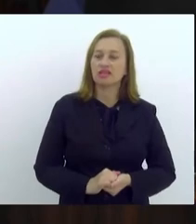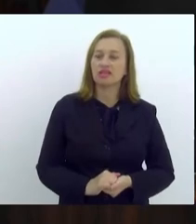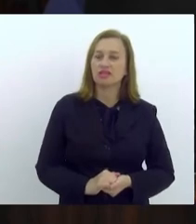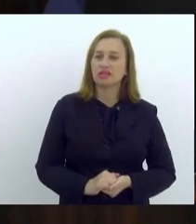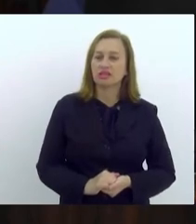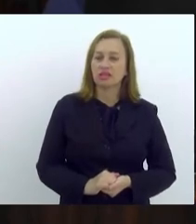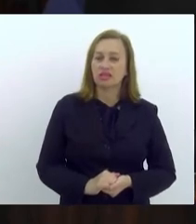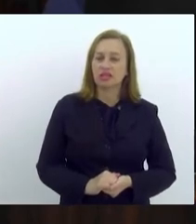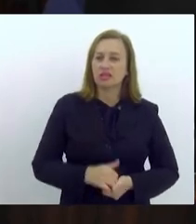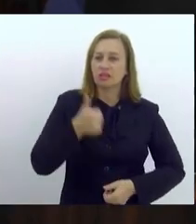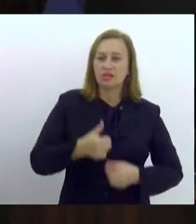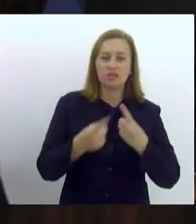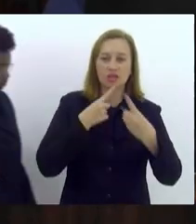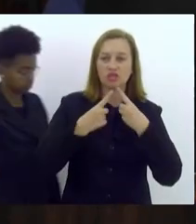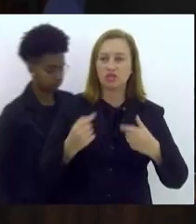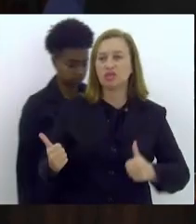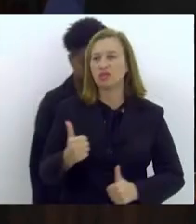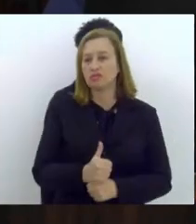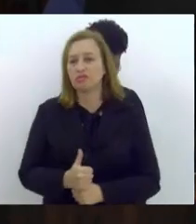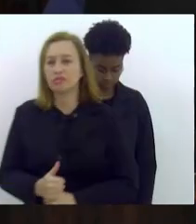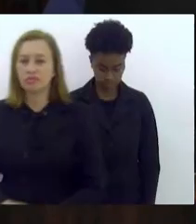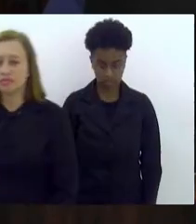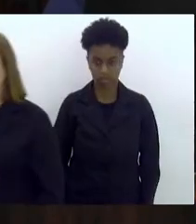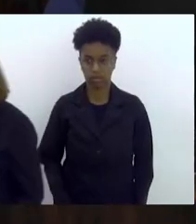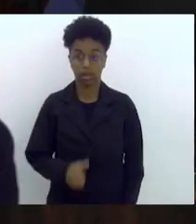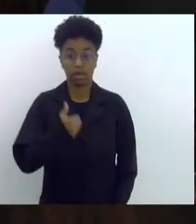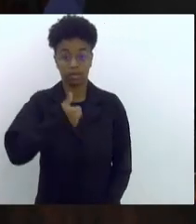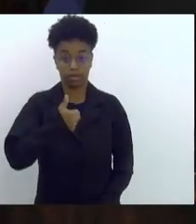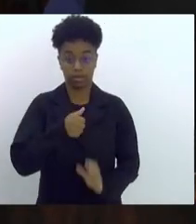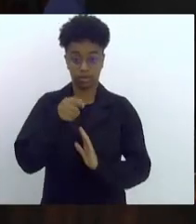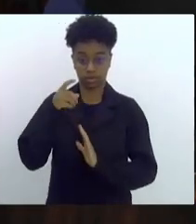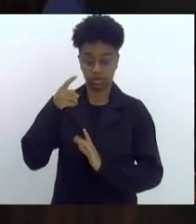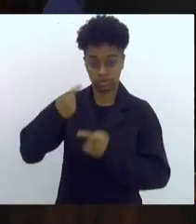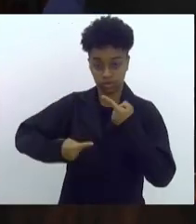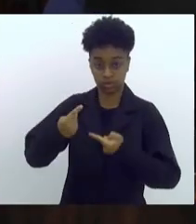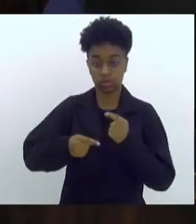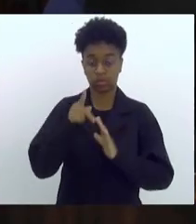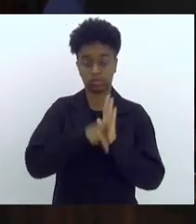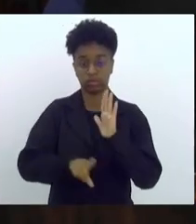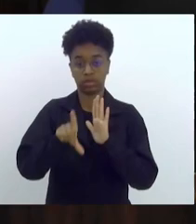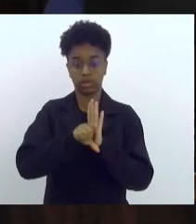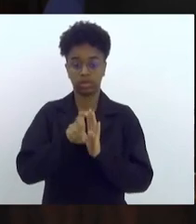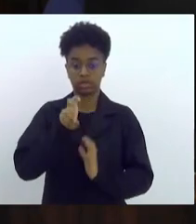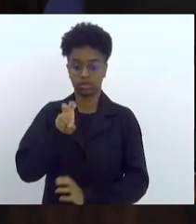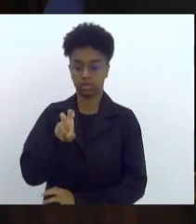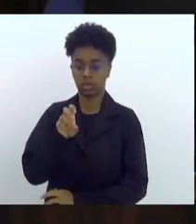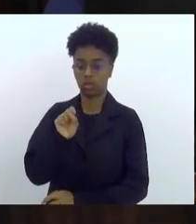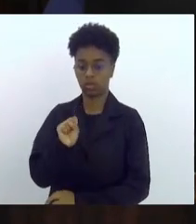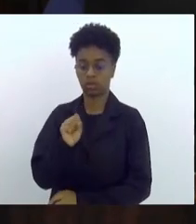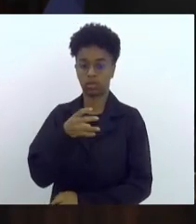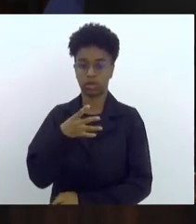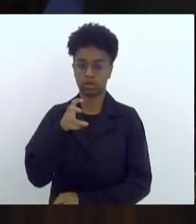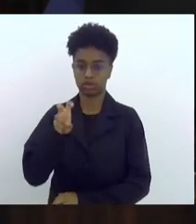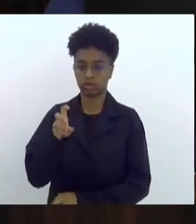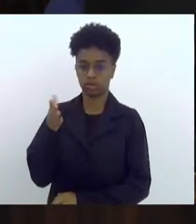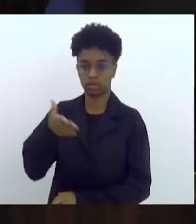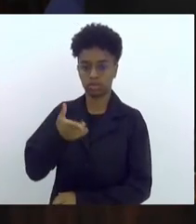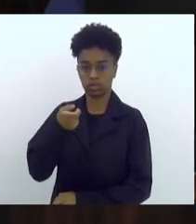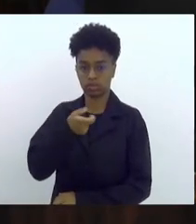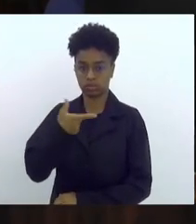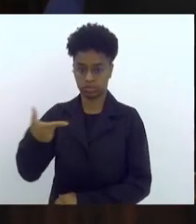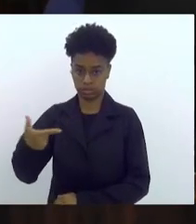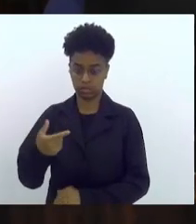tramitação ordinária, em primeira discussão, projeto de lei número 5.845-2022,